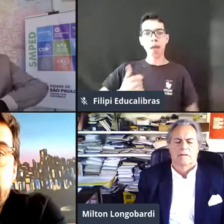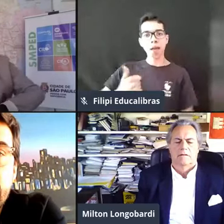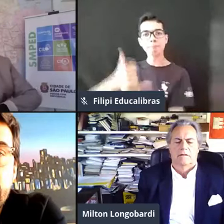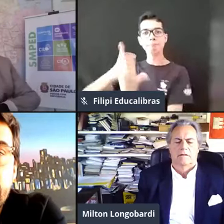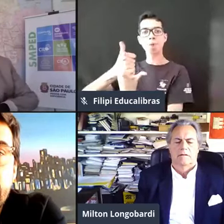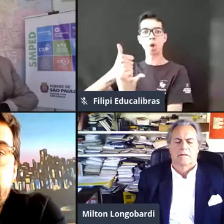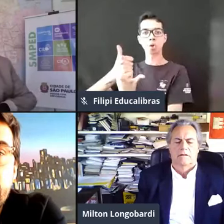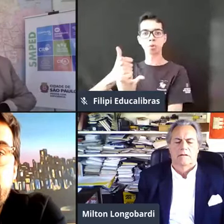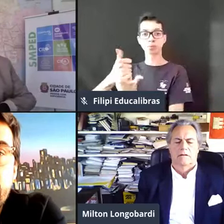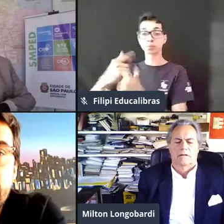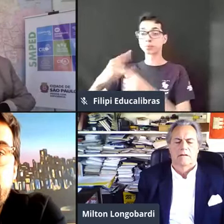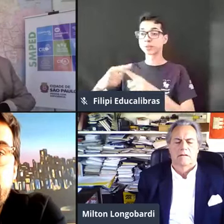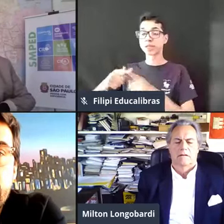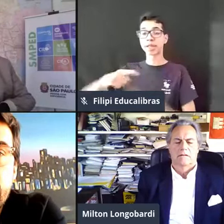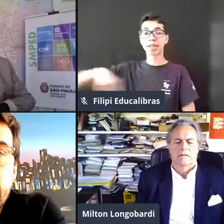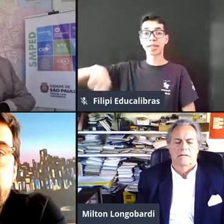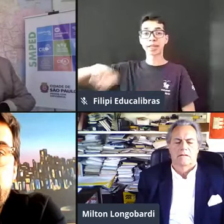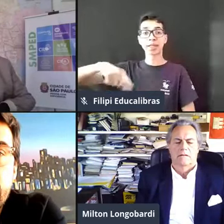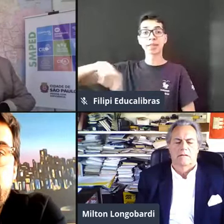reunião, né?